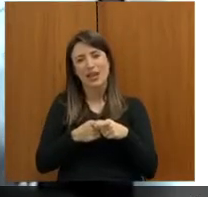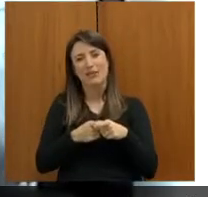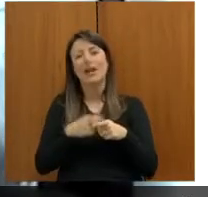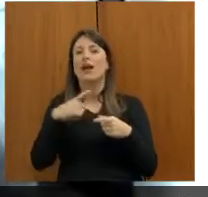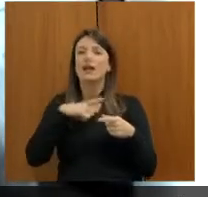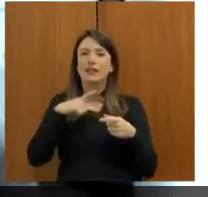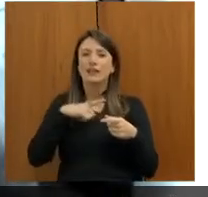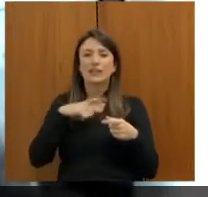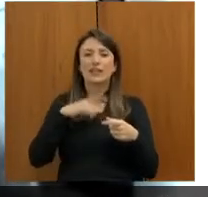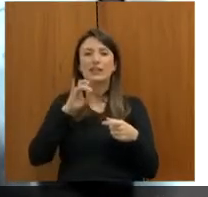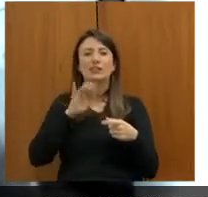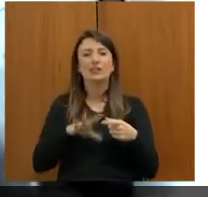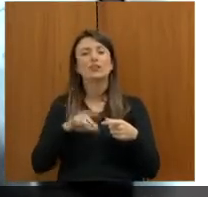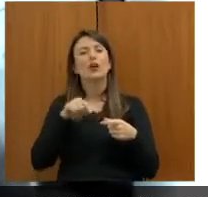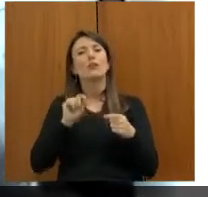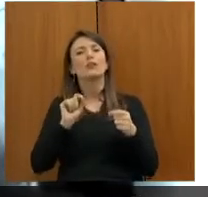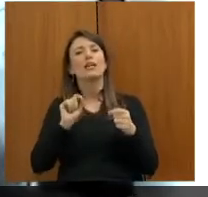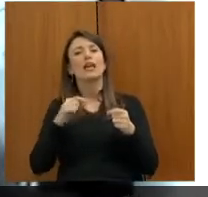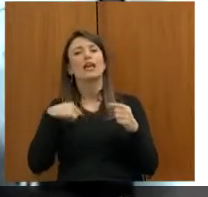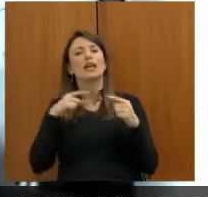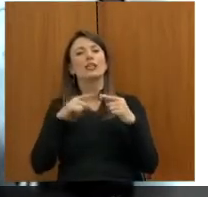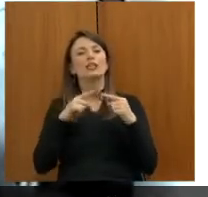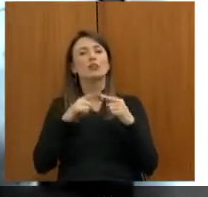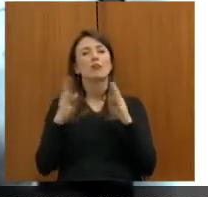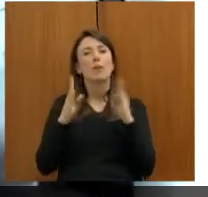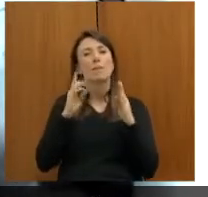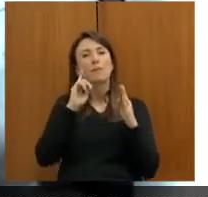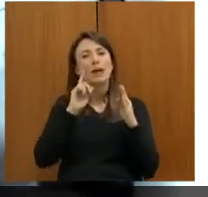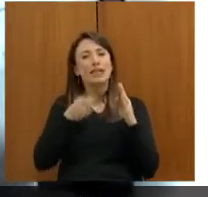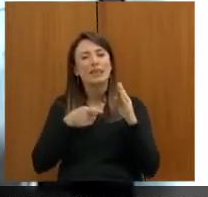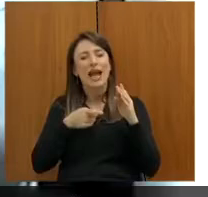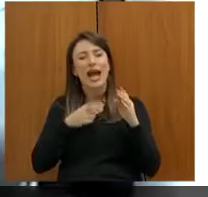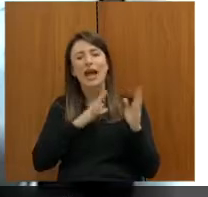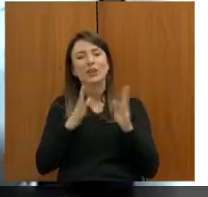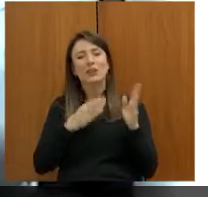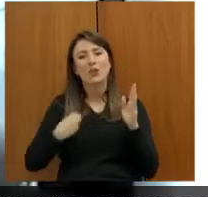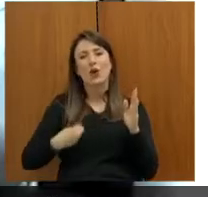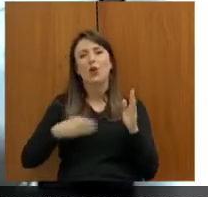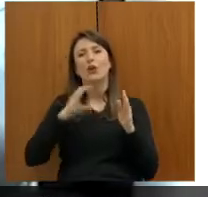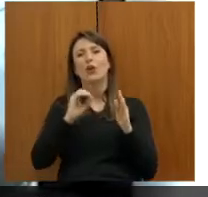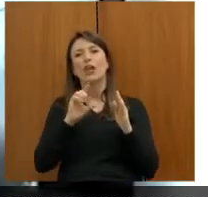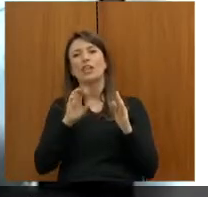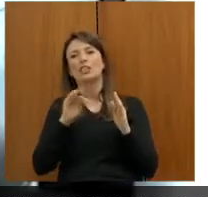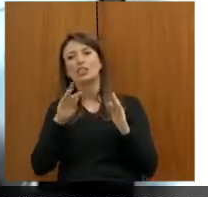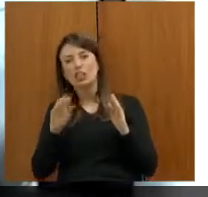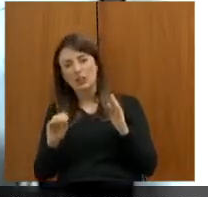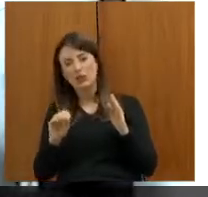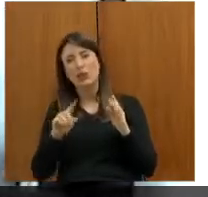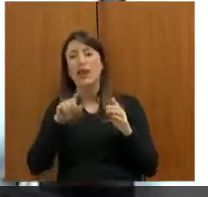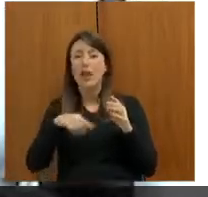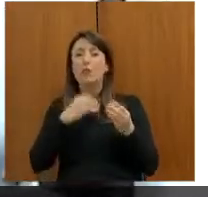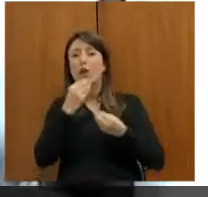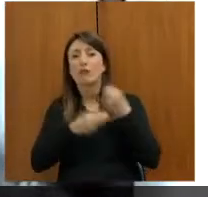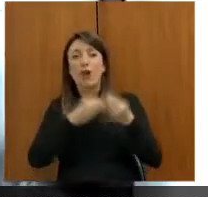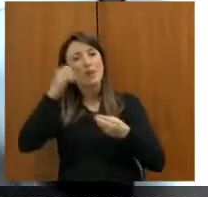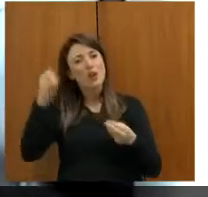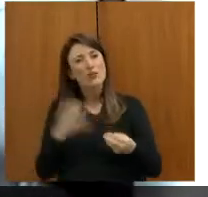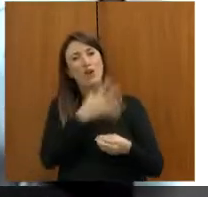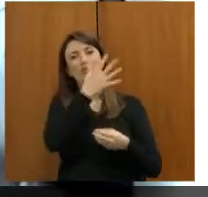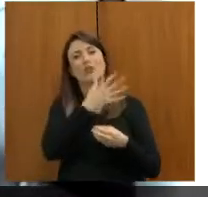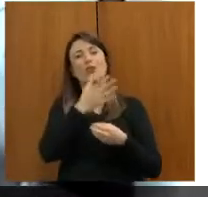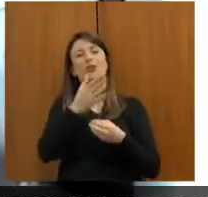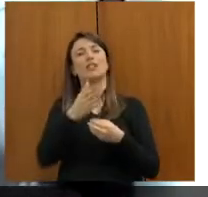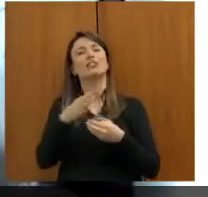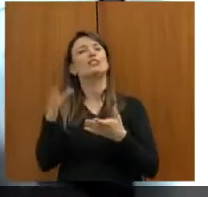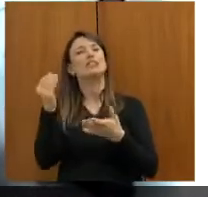coletivo que também já é uma forma inovadora de trazer mulheres para política quando a doutora a